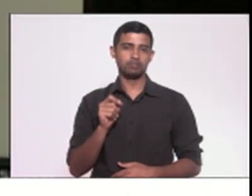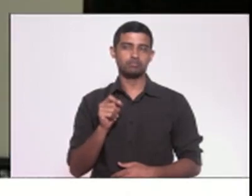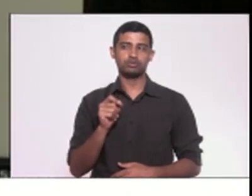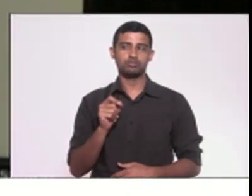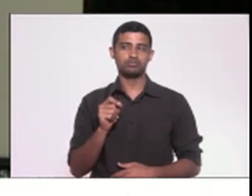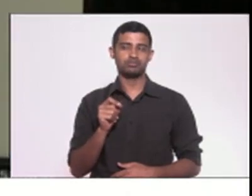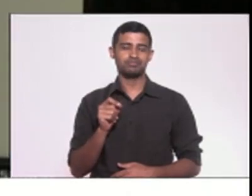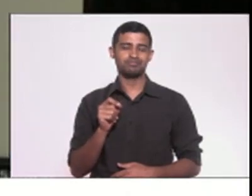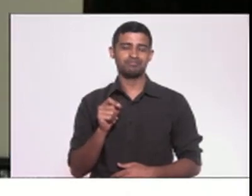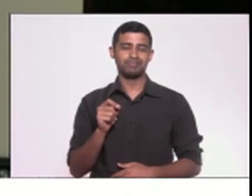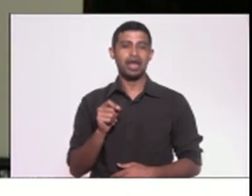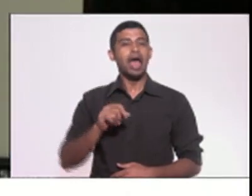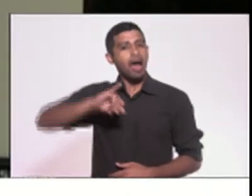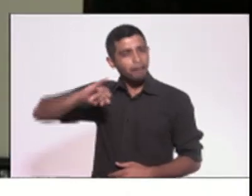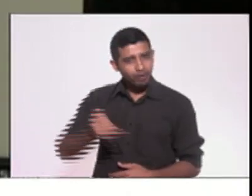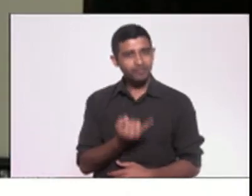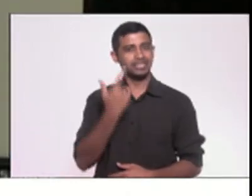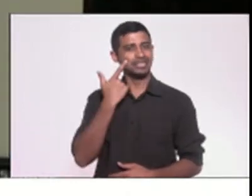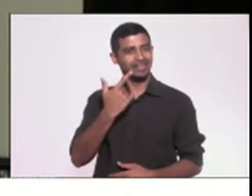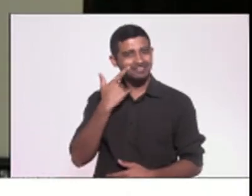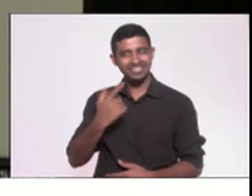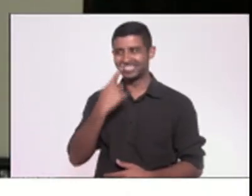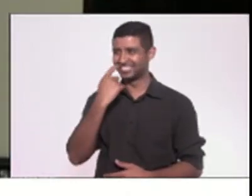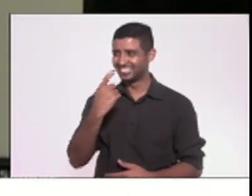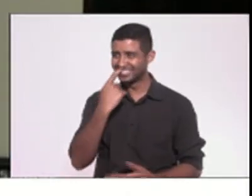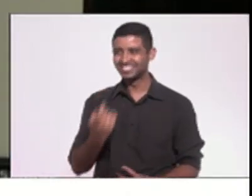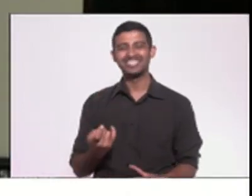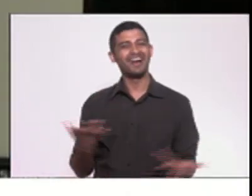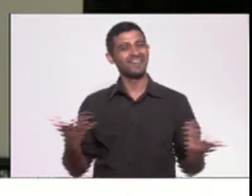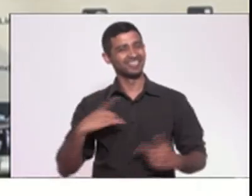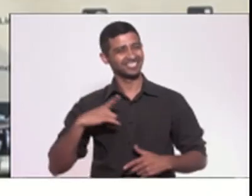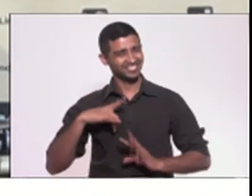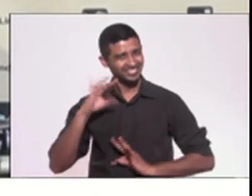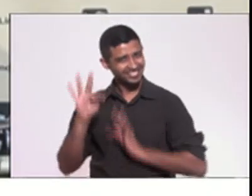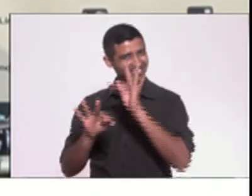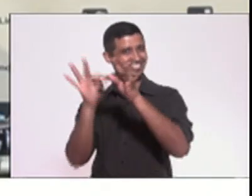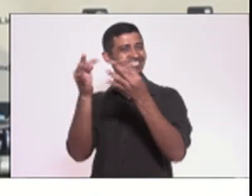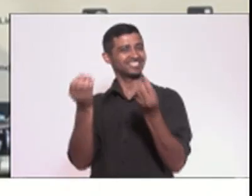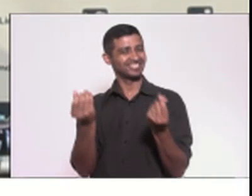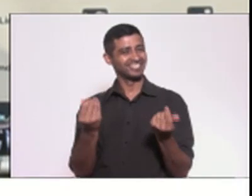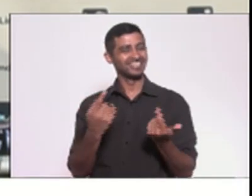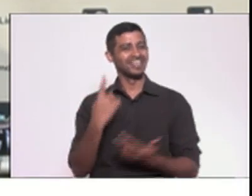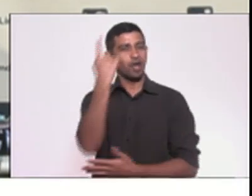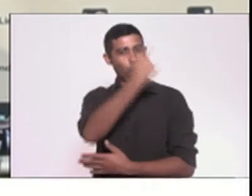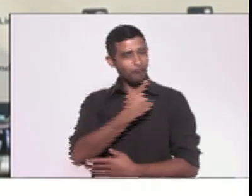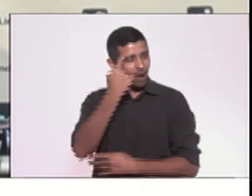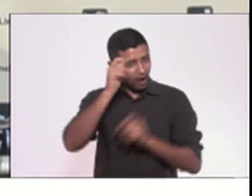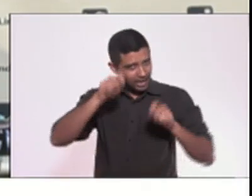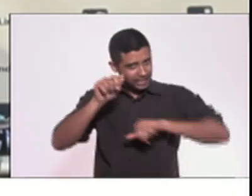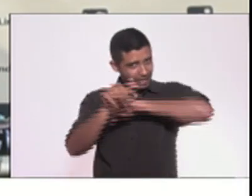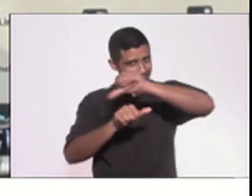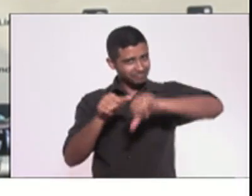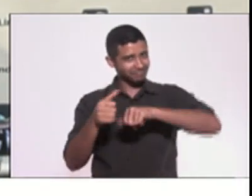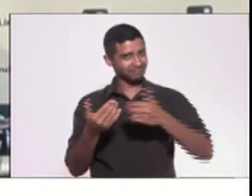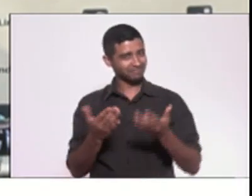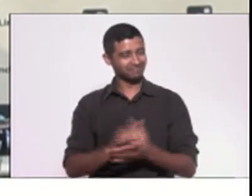existe tecnologia para isso. Essa tecnologia de compostagem acelerada, em 1 hora eu transformo o resto de comida em